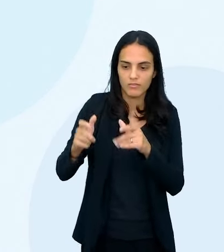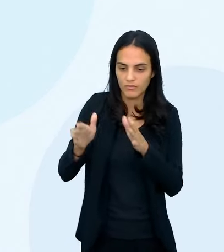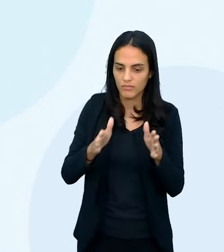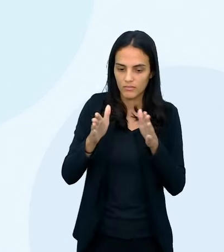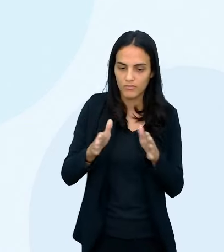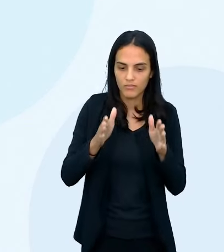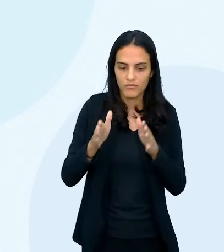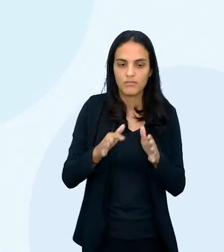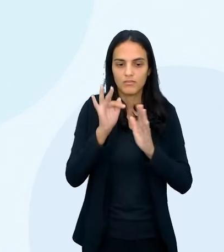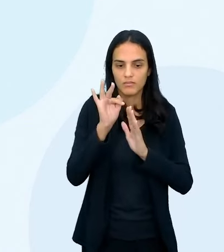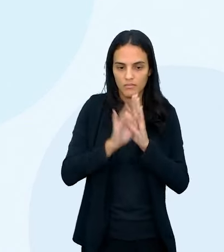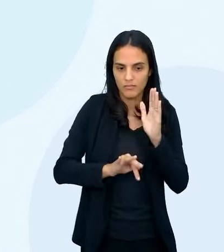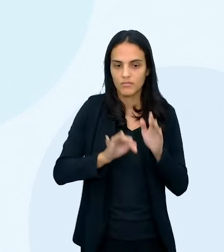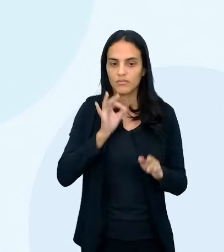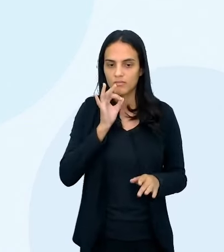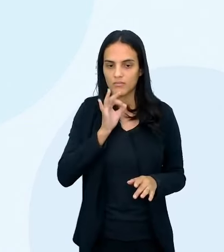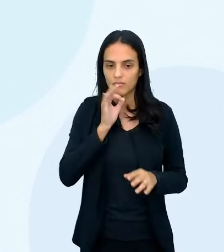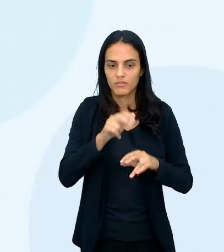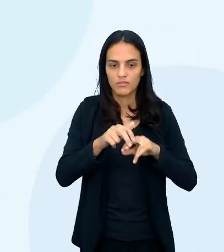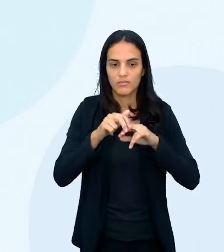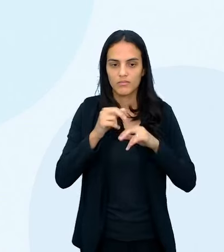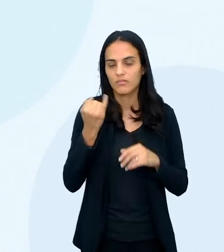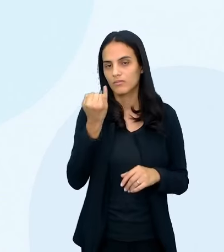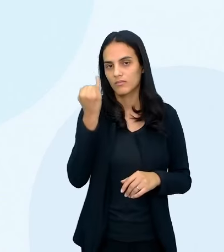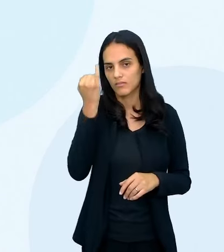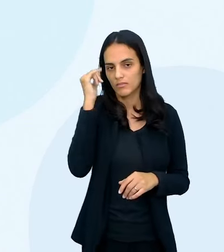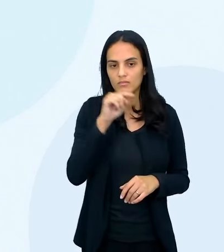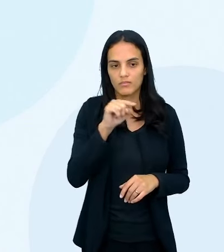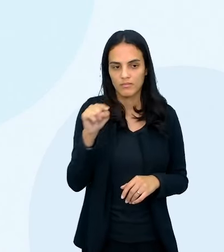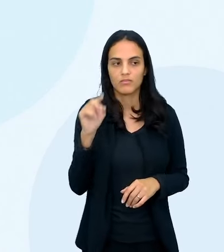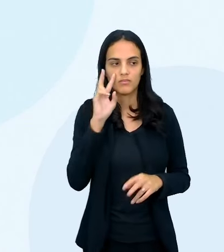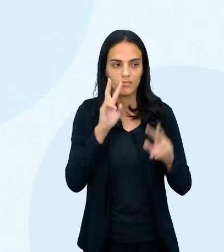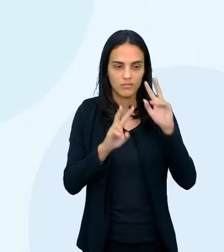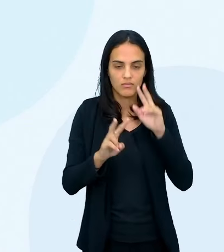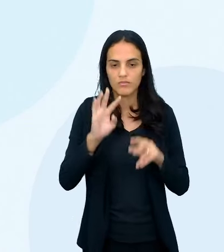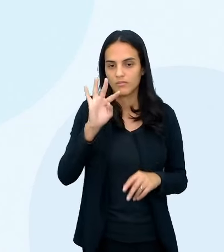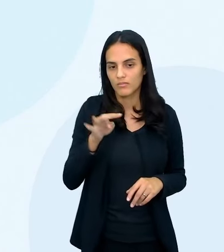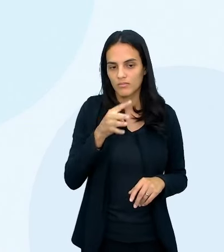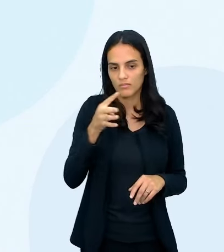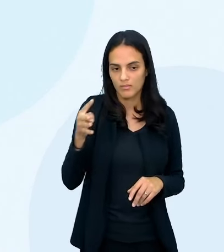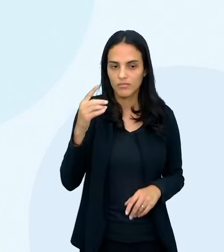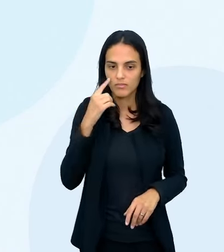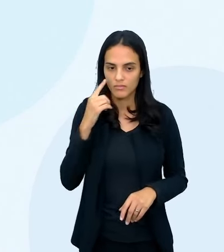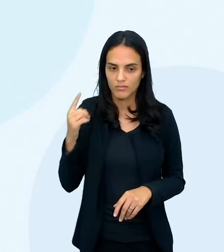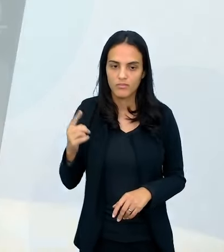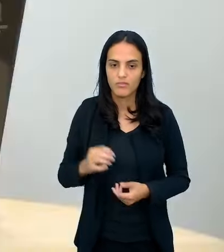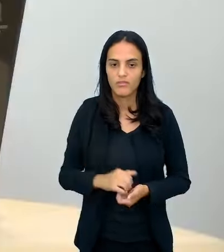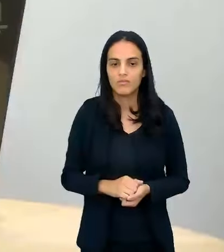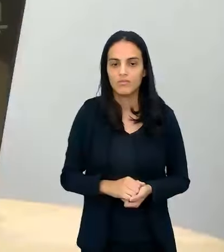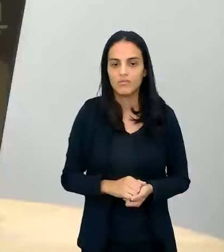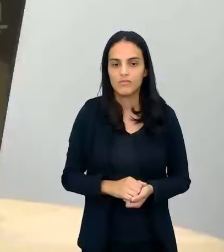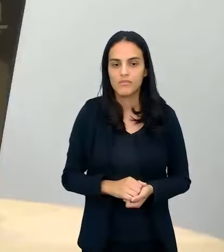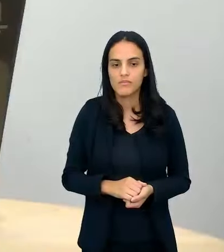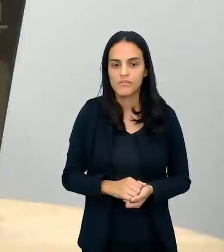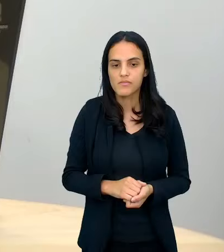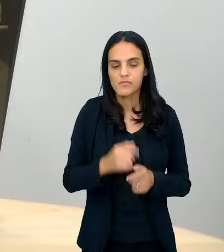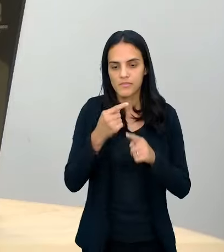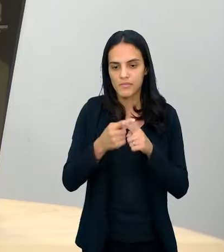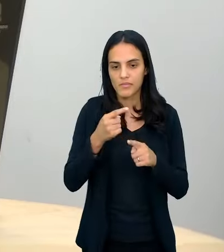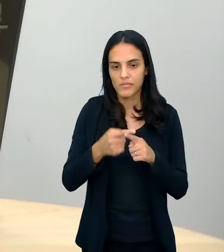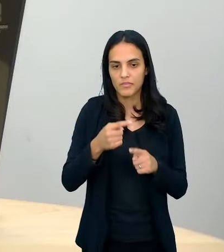e oralidade. Então, por isso que é interessante vocês olharem esse quadrinho, tá? Pode colocar a tela para a gente,